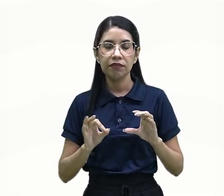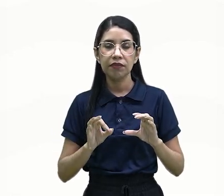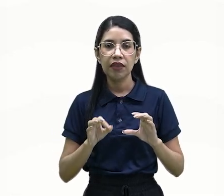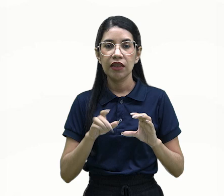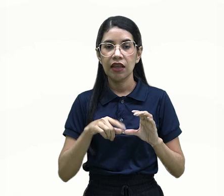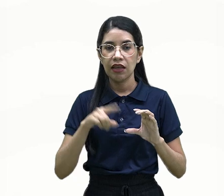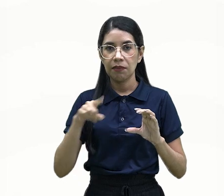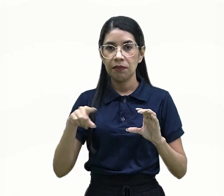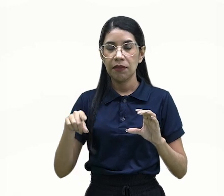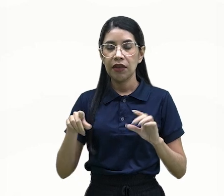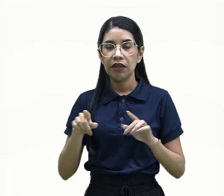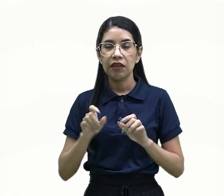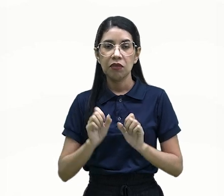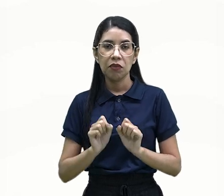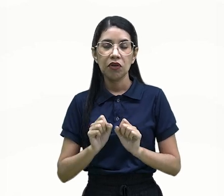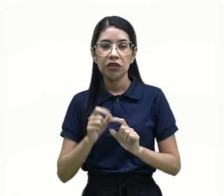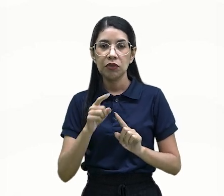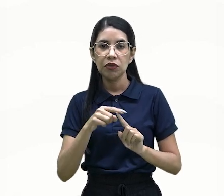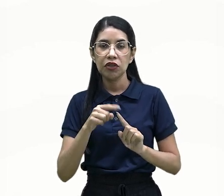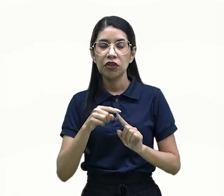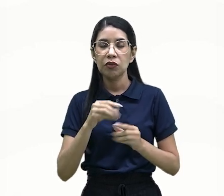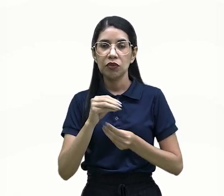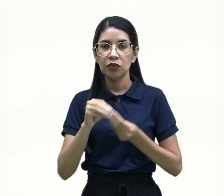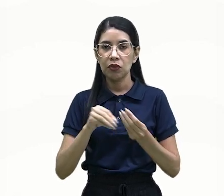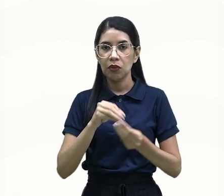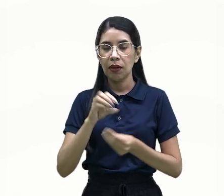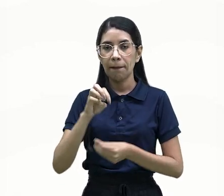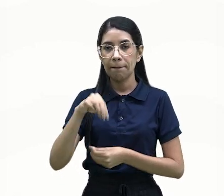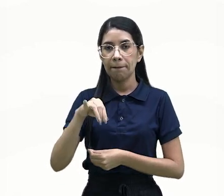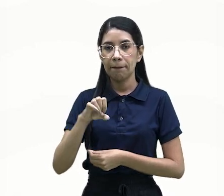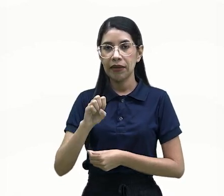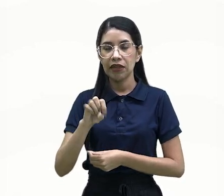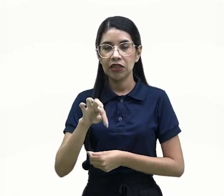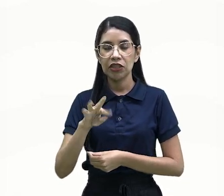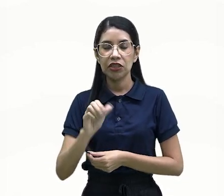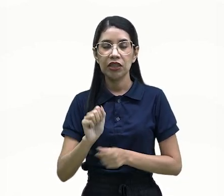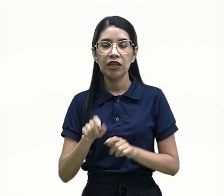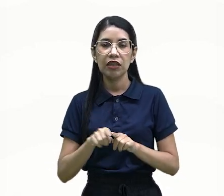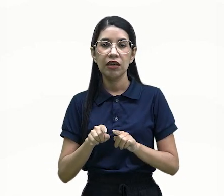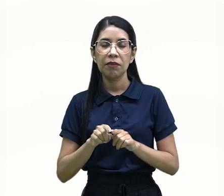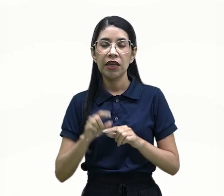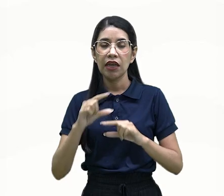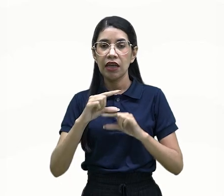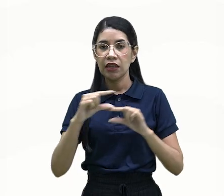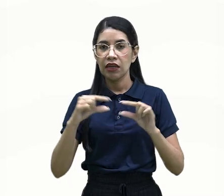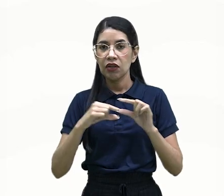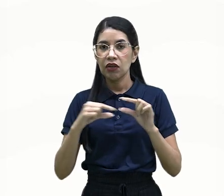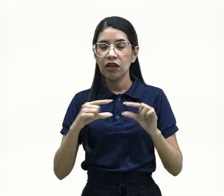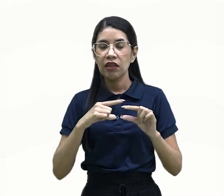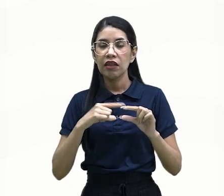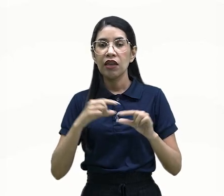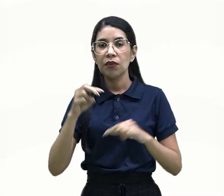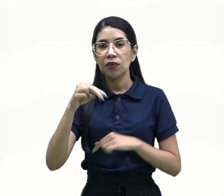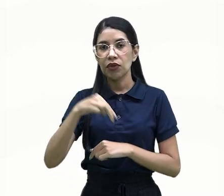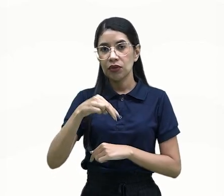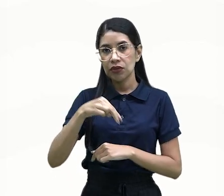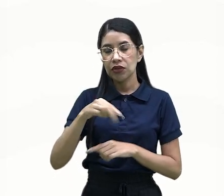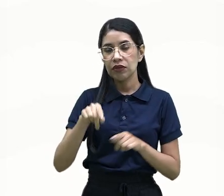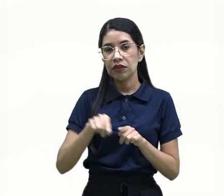uma região, então eu posso classificar como uma cadeia mista. Ela é heterogênea por conta da presença do